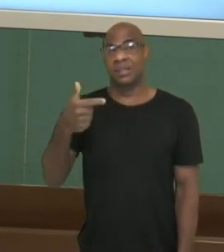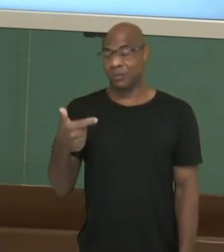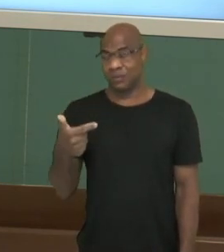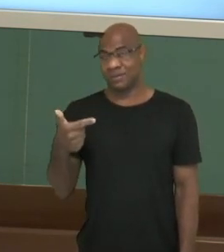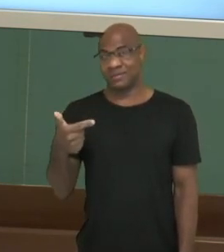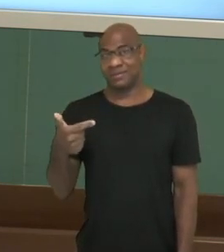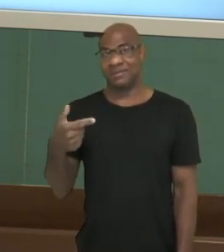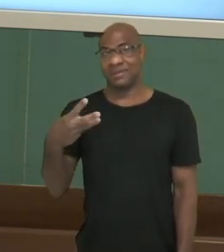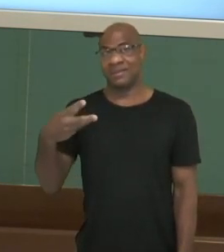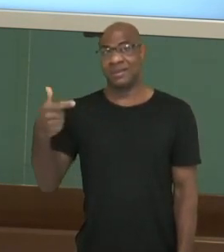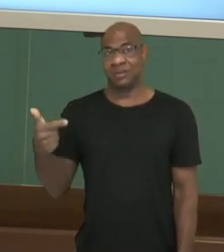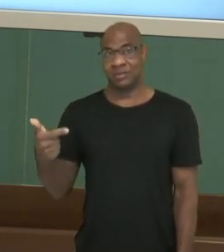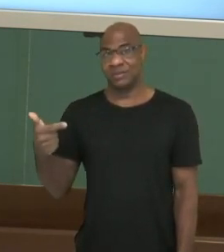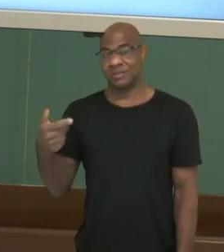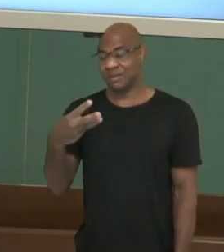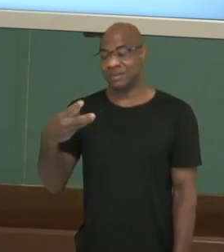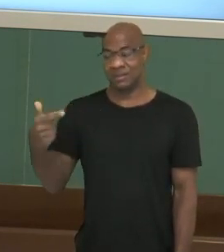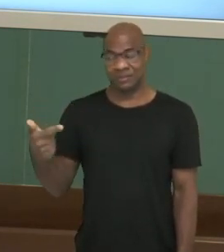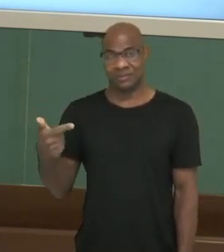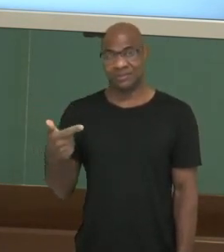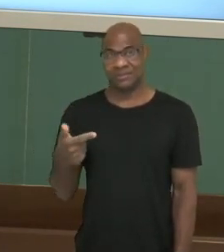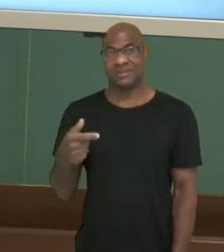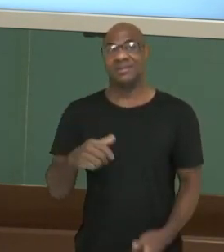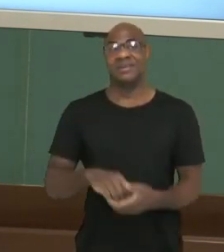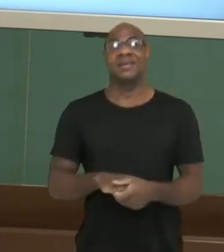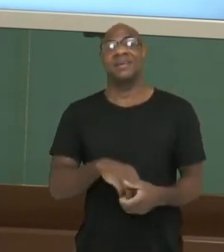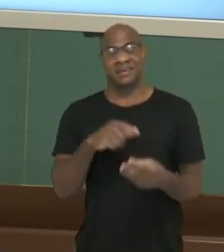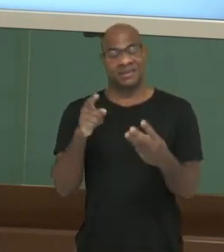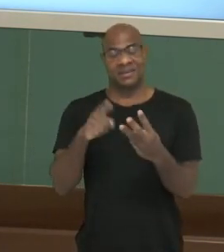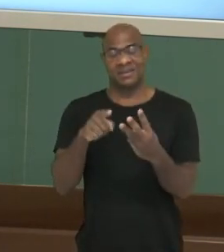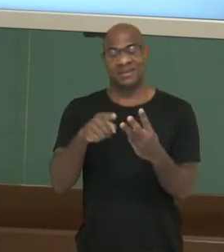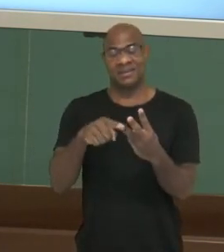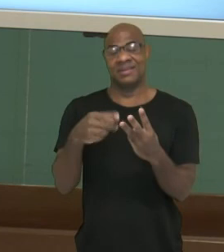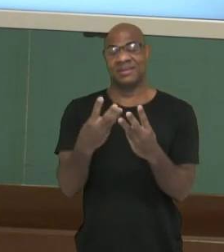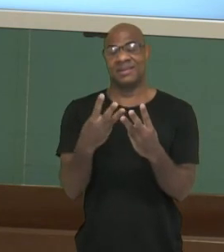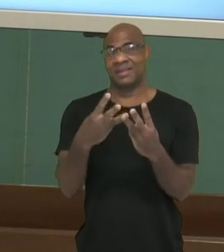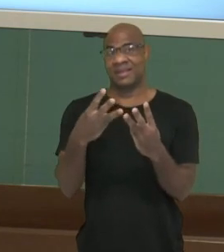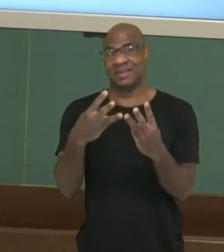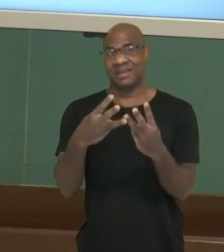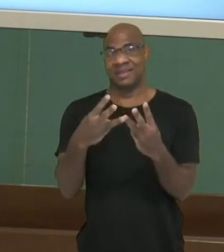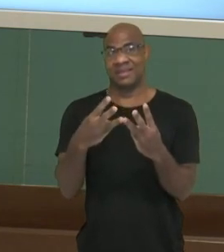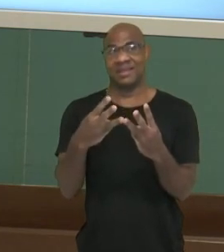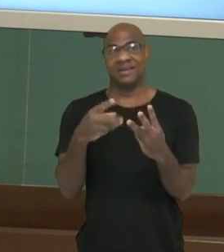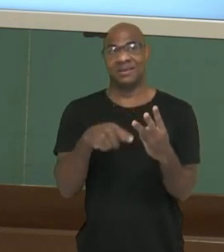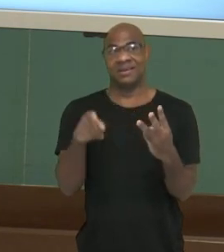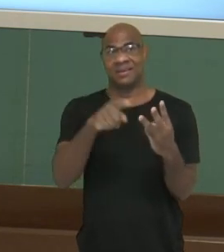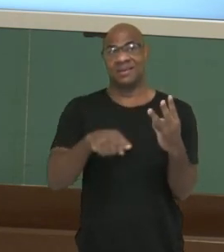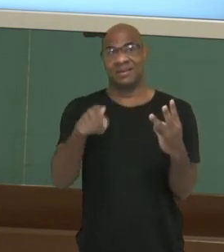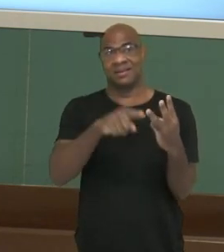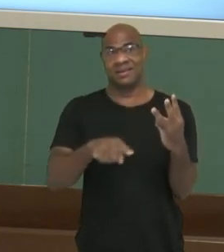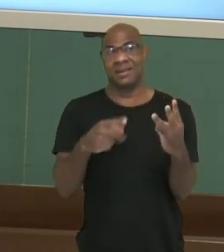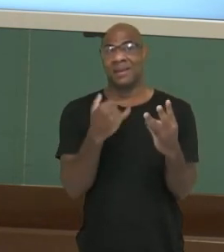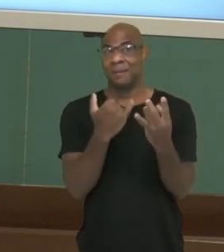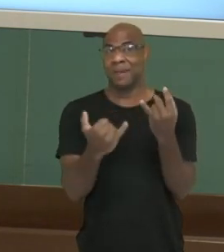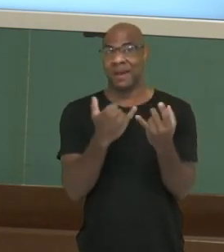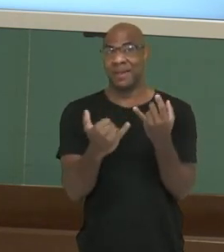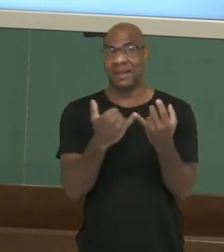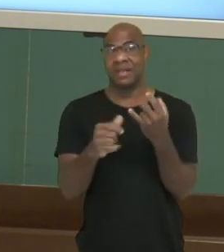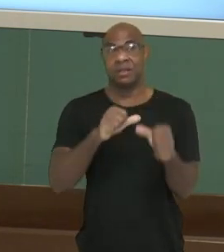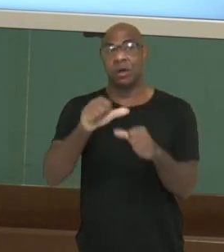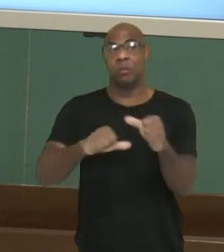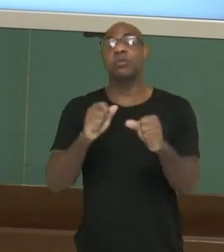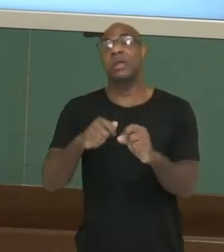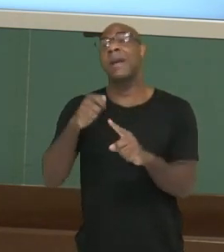432,52. Deu um pouco menos. Aí, no V3, tá aqui a conta, ó, bem parecida, só muda